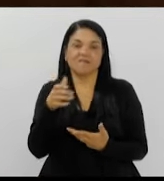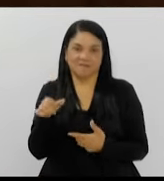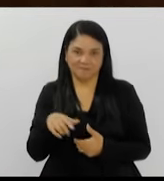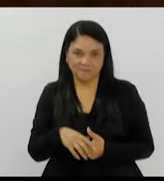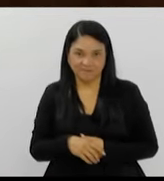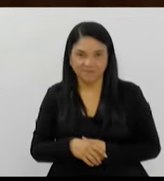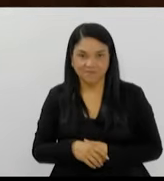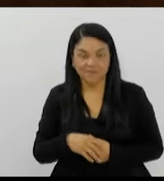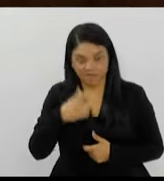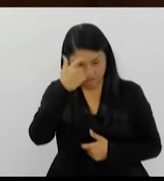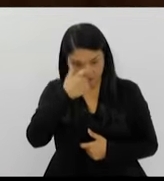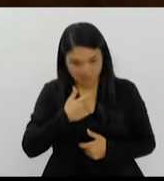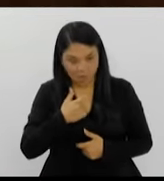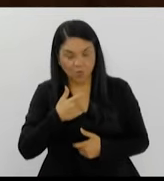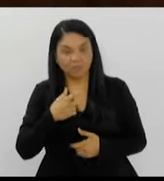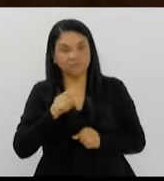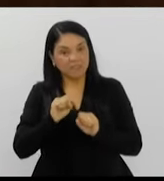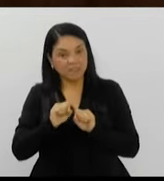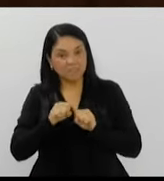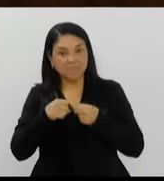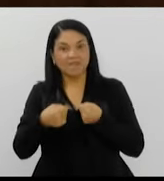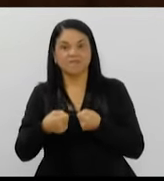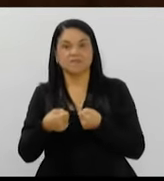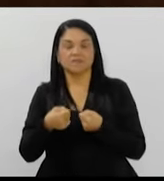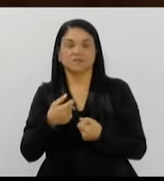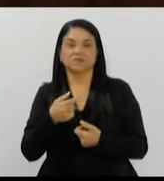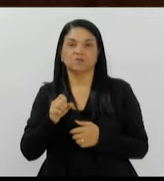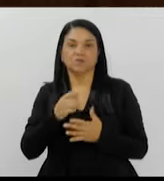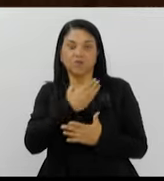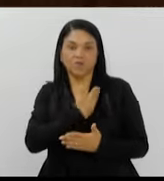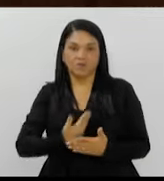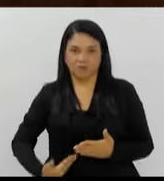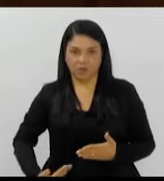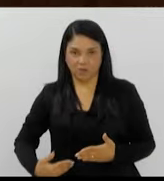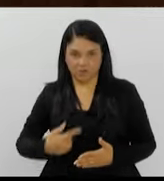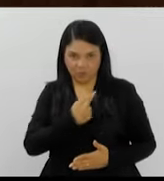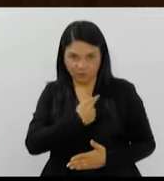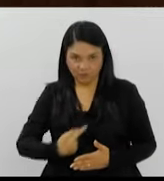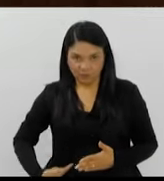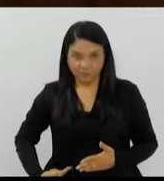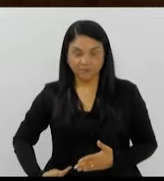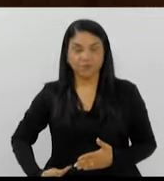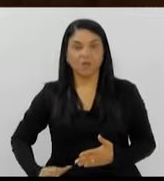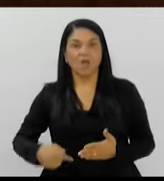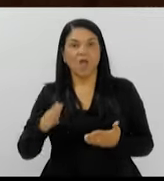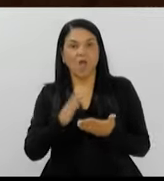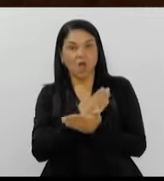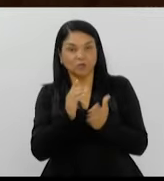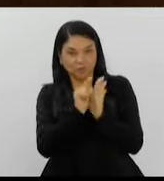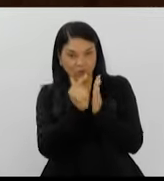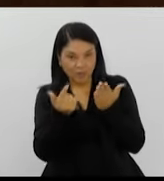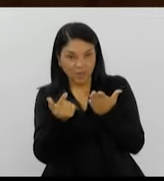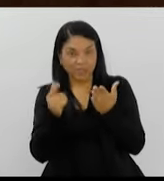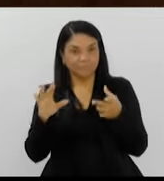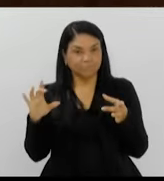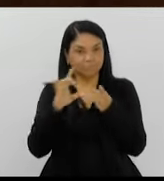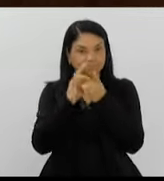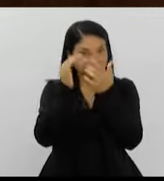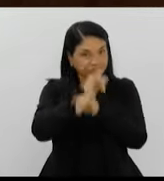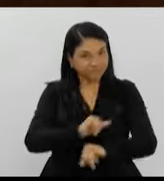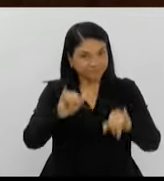há poucos dias fiz uma defesa do seu governo que inclusive alguns jornais veicularam porque sempre